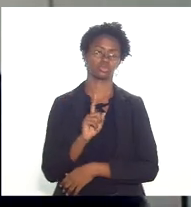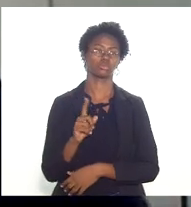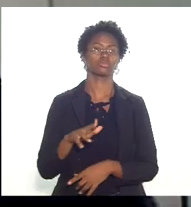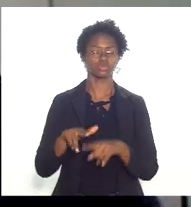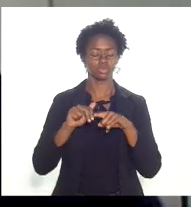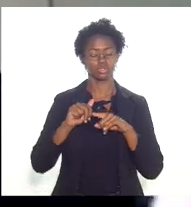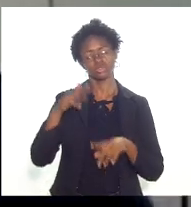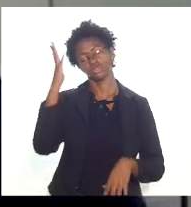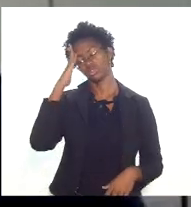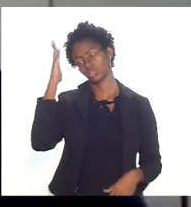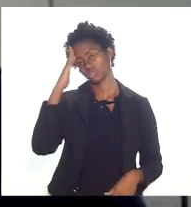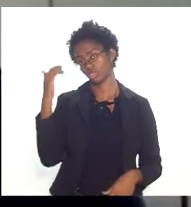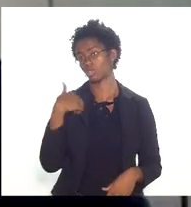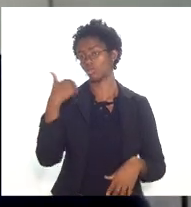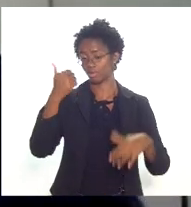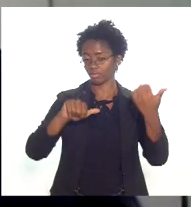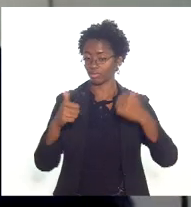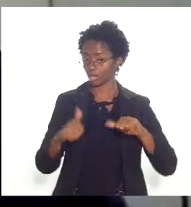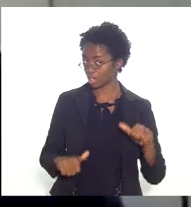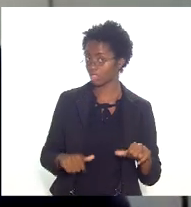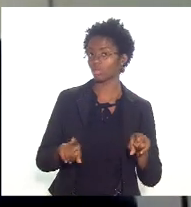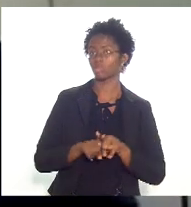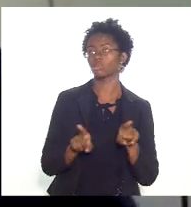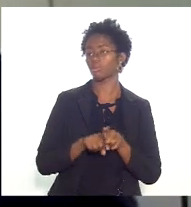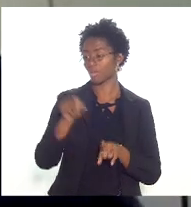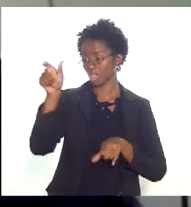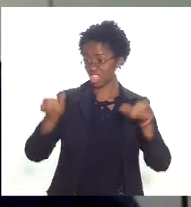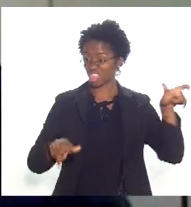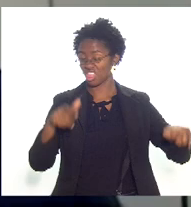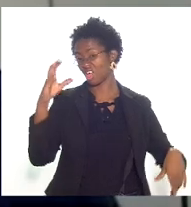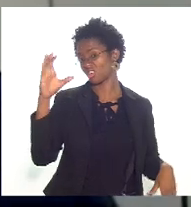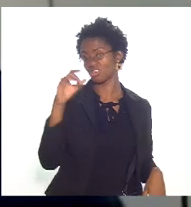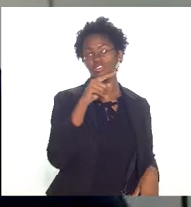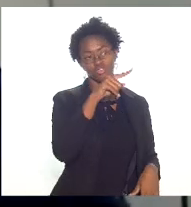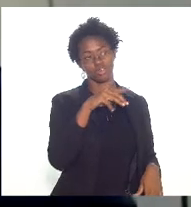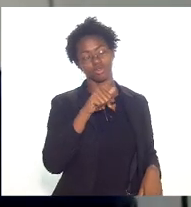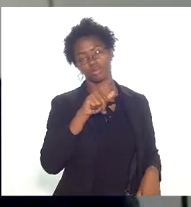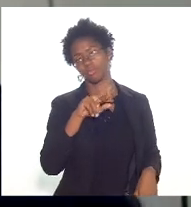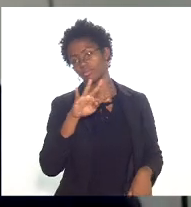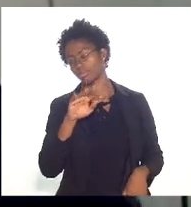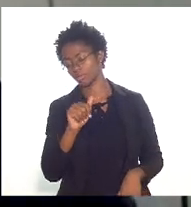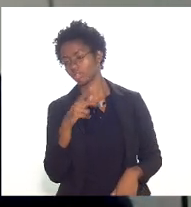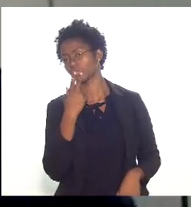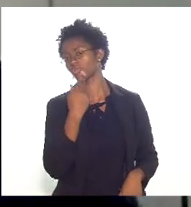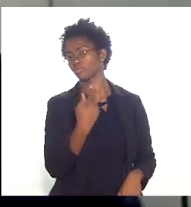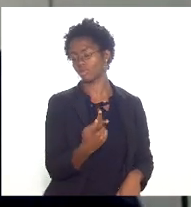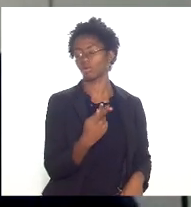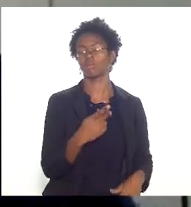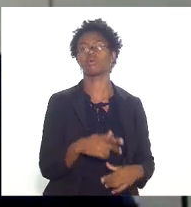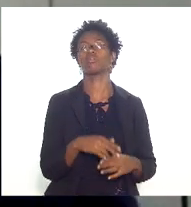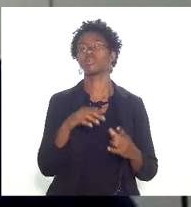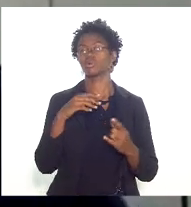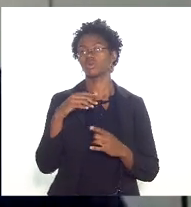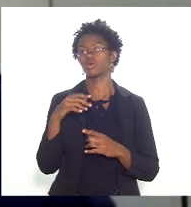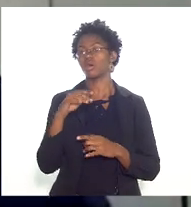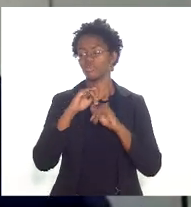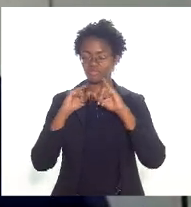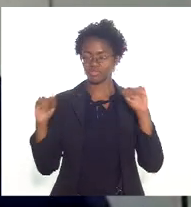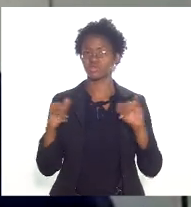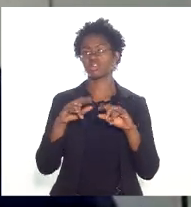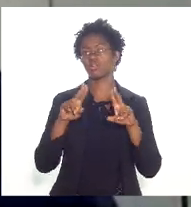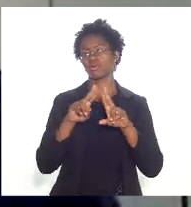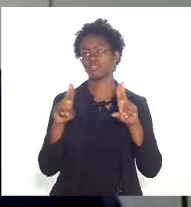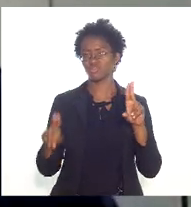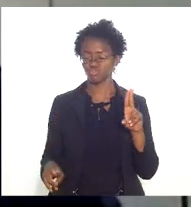só podem levar né A minha avaliação de onde vai os cientistas a deputada Martha Rocha que citou notas técnicas da Fiocruz da